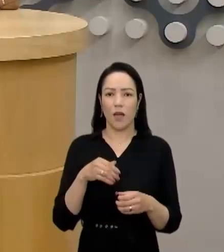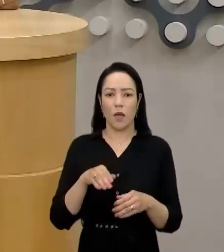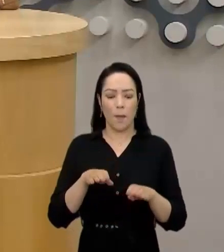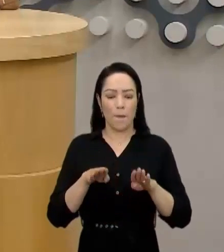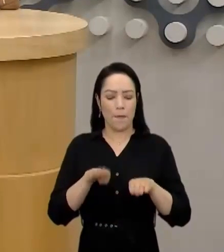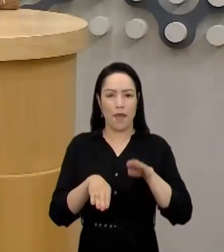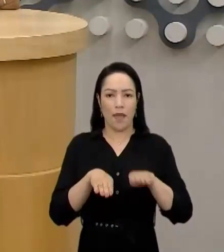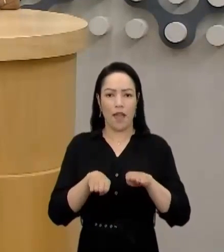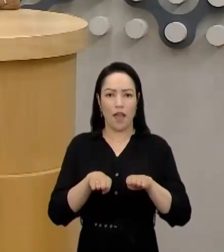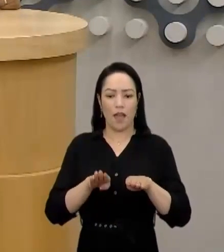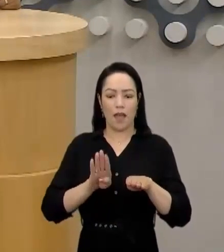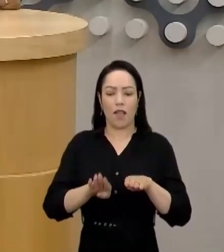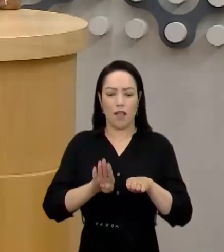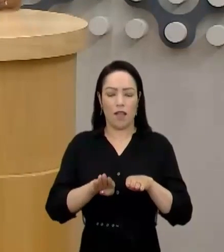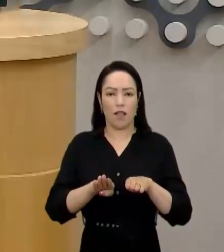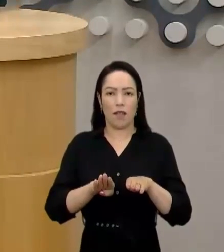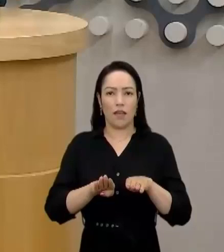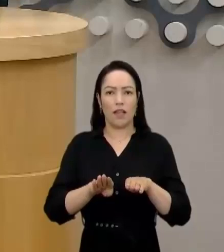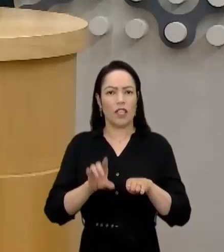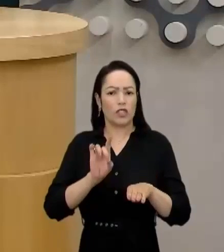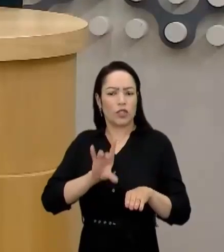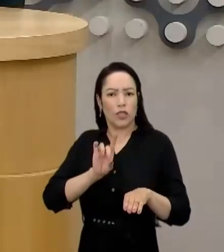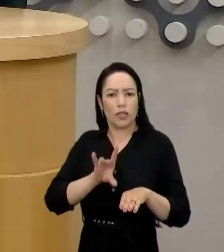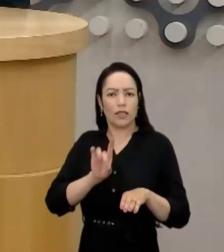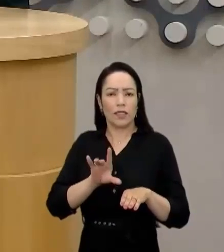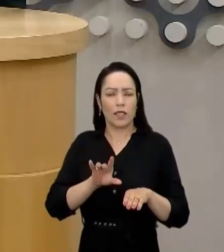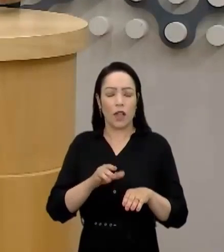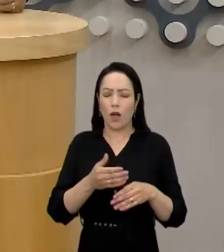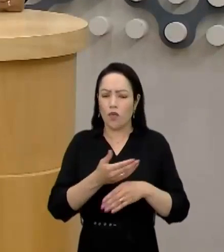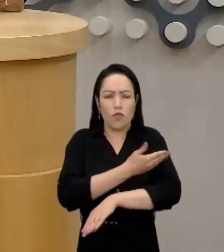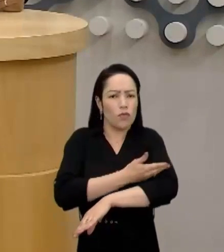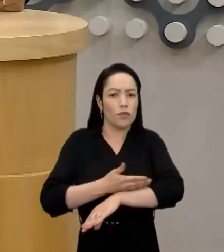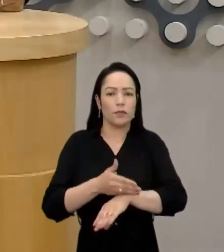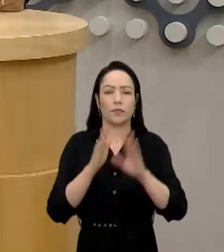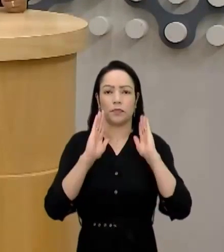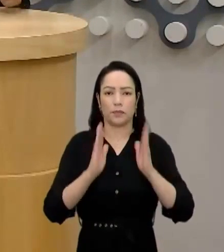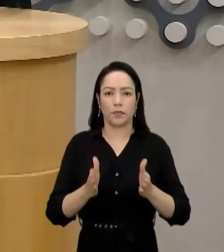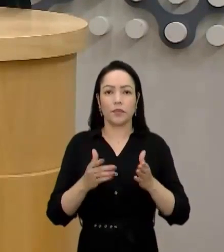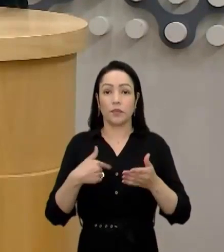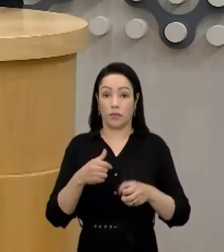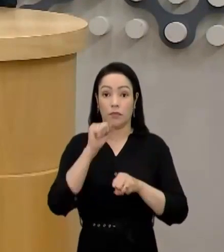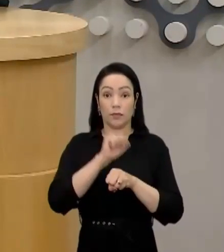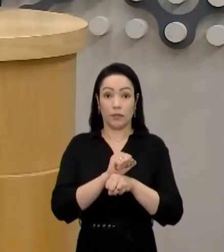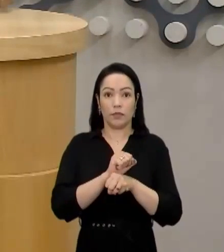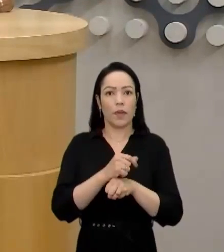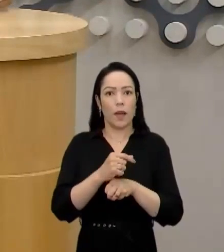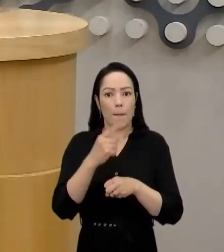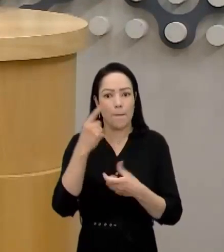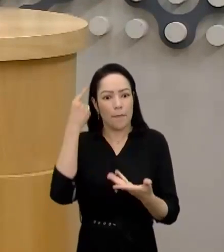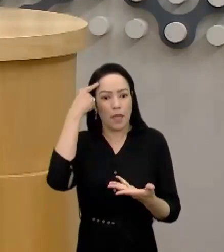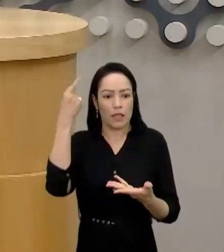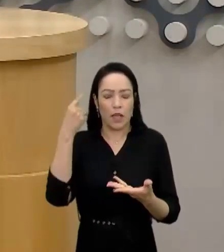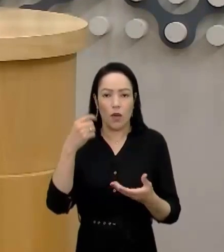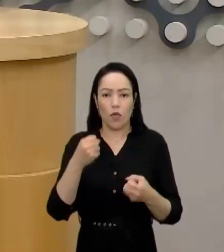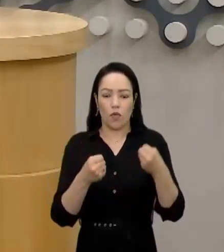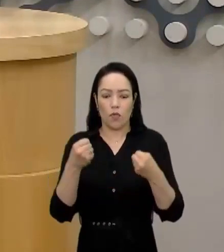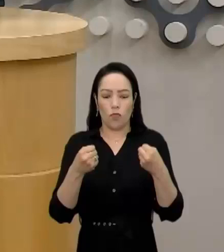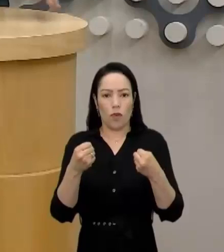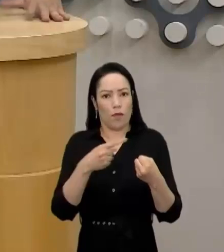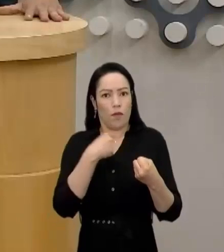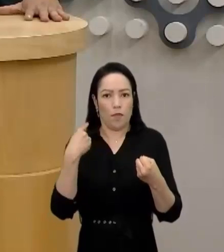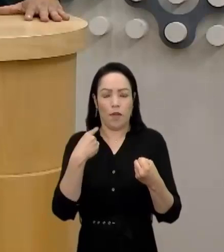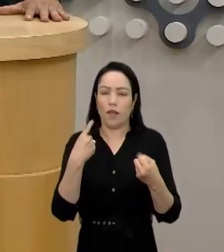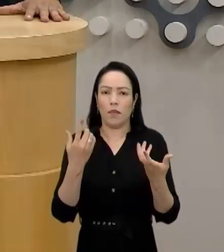esquerdo ia automático na embreagem. O corpo tá tão acostumado com aquele movimento que tá parando o carro, vai morrer, né? Então coloca o pé esquerdo lá, não tem nada lá,